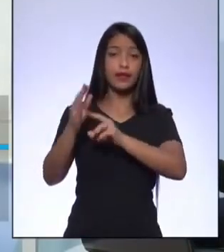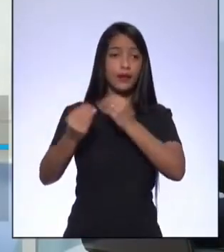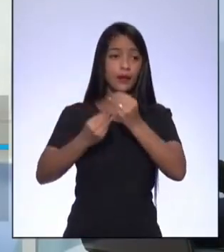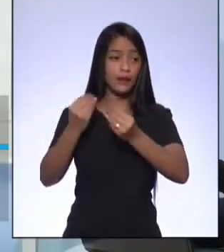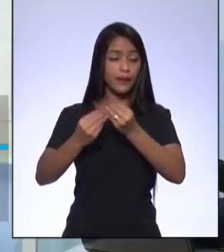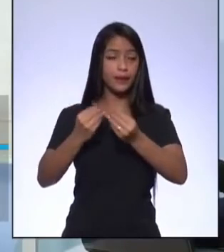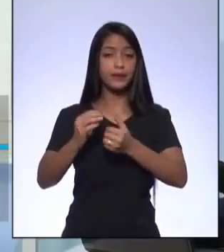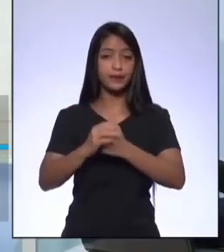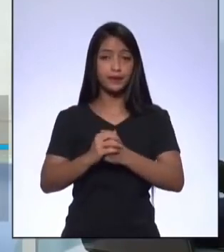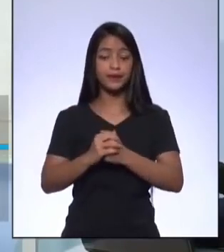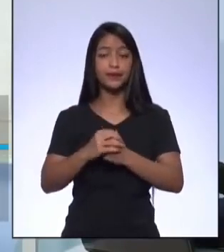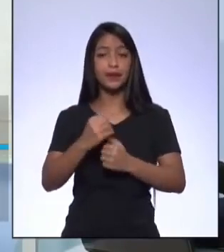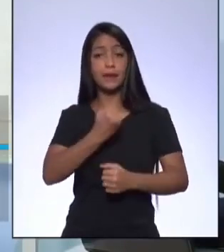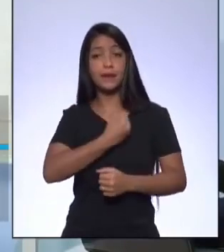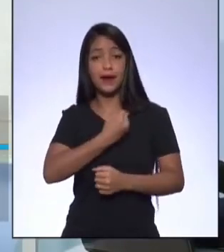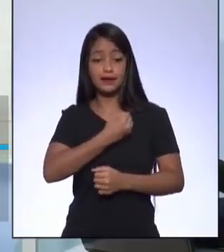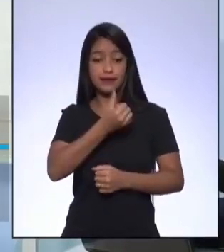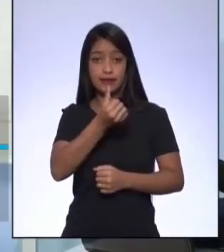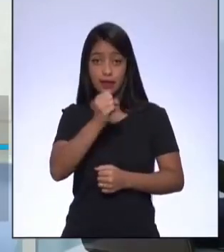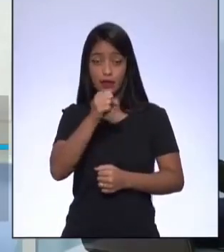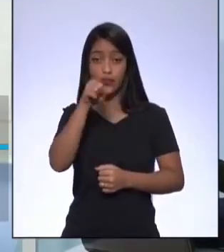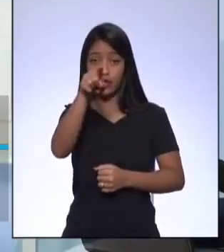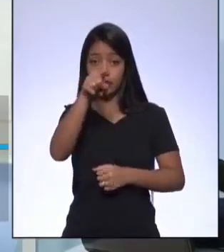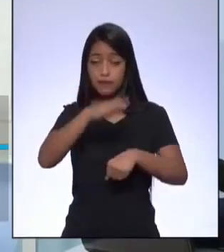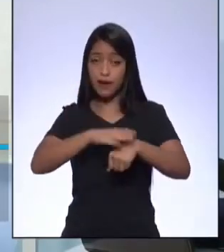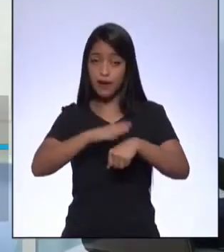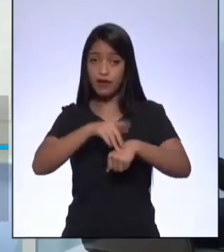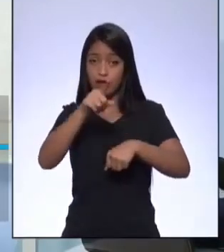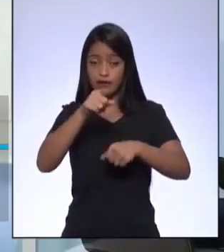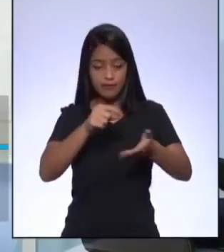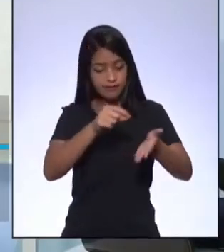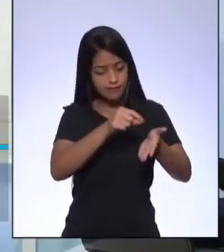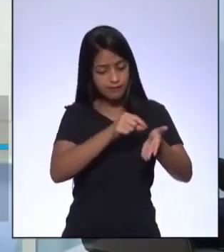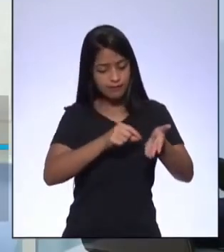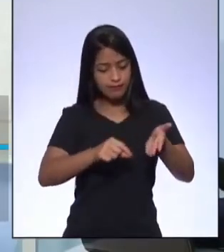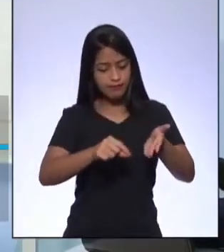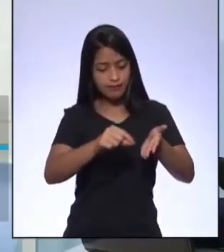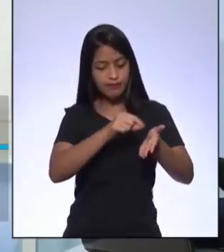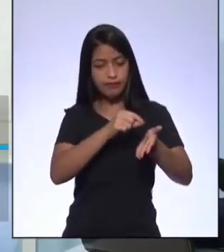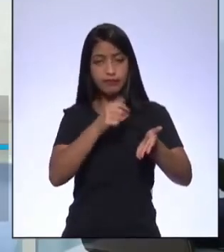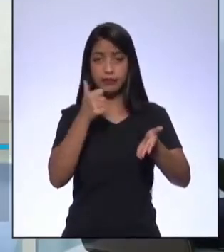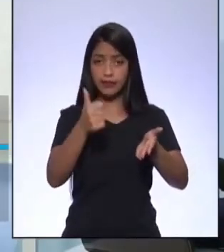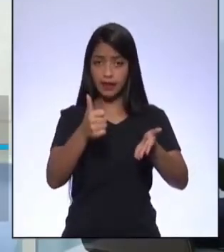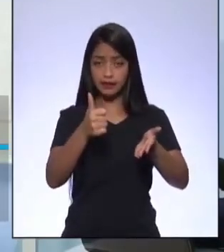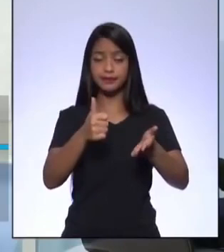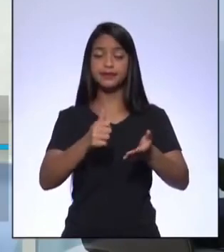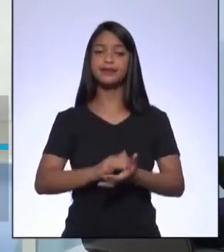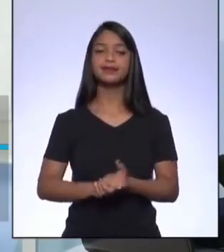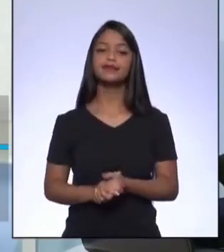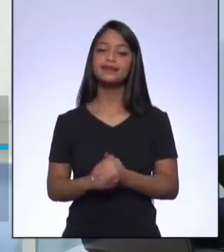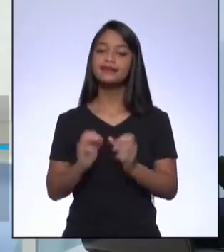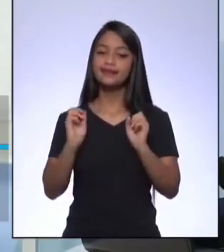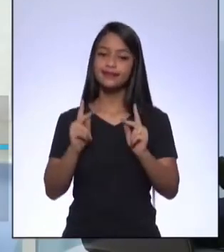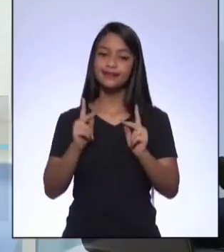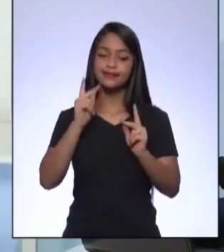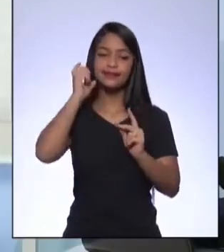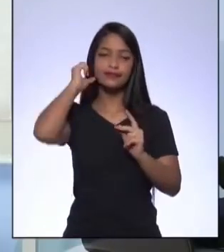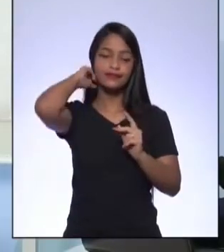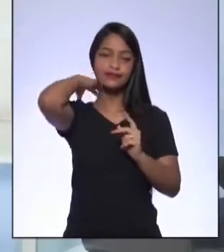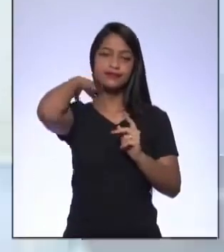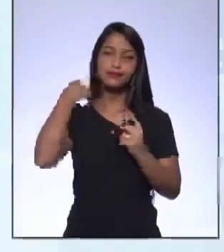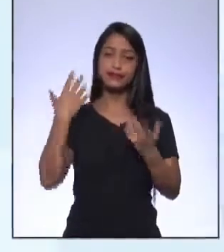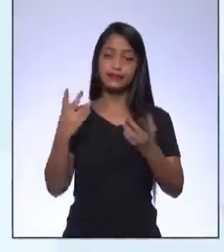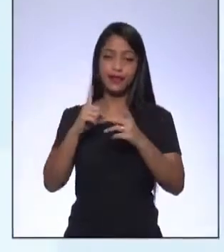ela ali na página 68 com a malha quadriculada que aparece. Tudo bem? Então vamos lá. Ok, formando